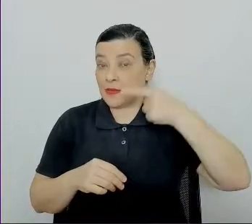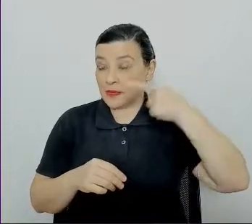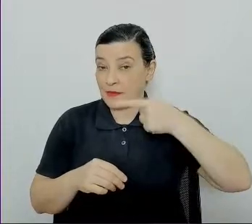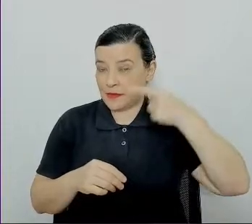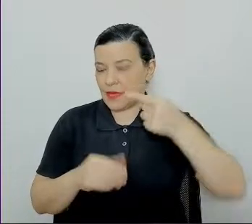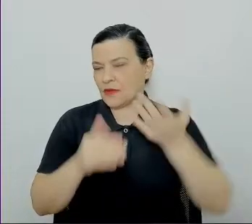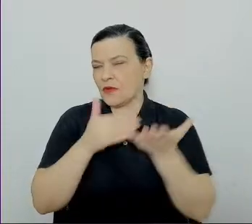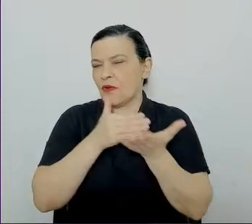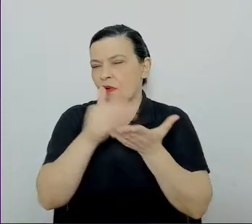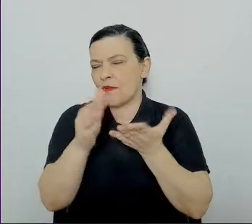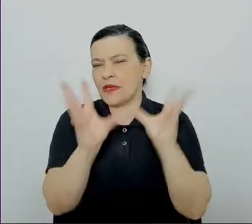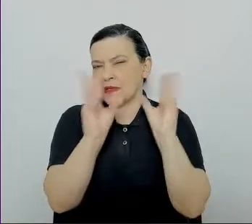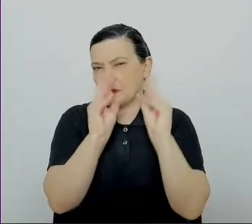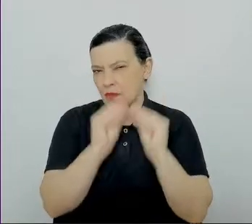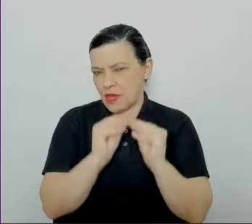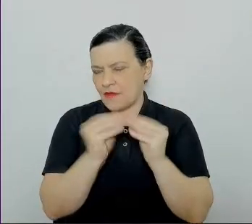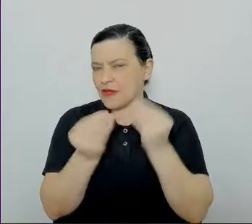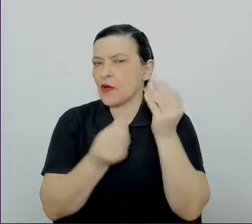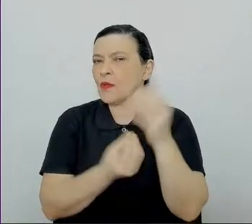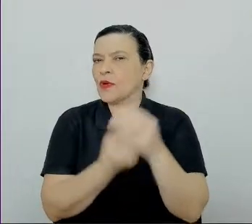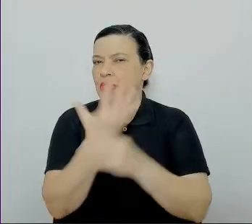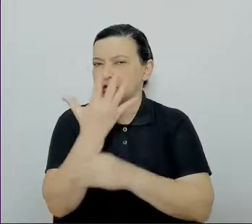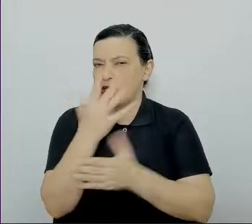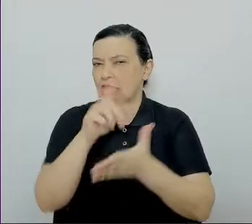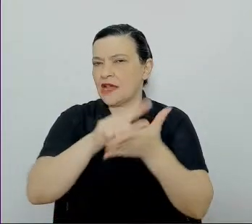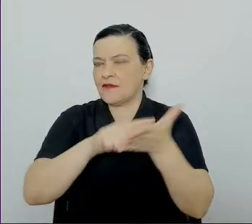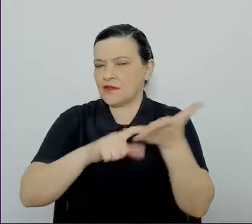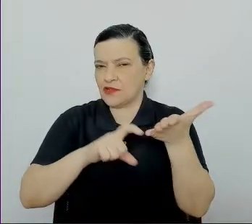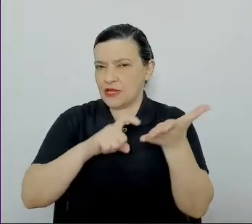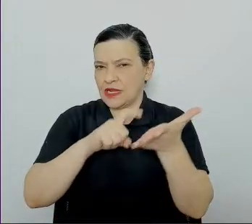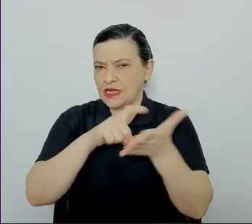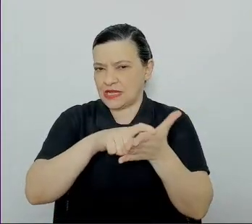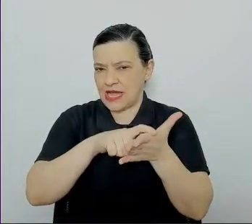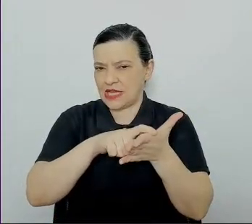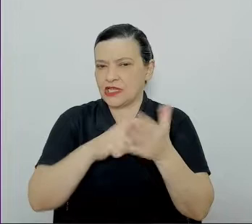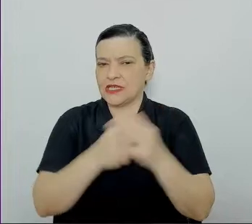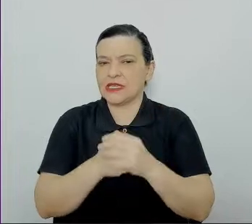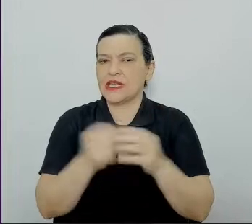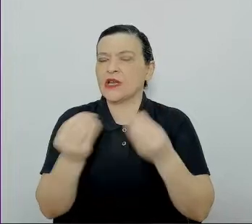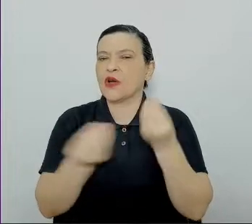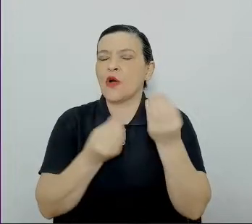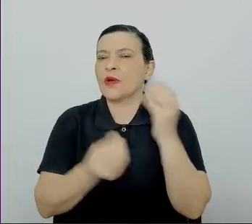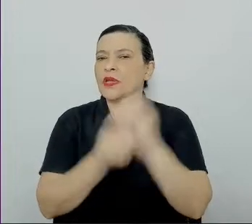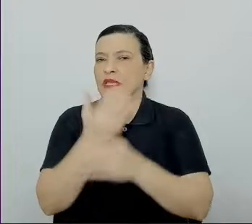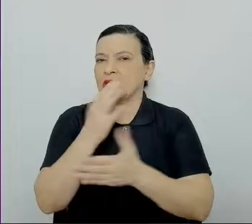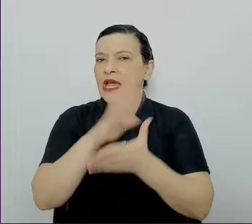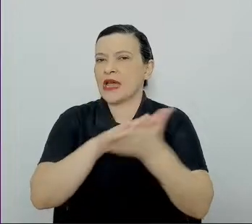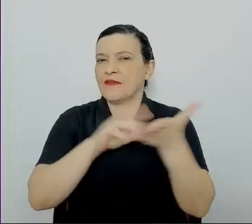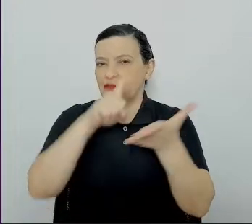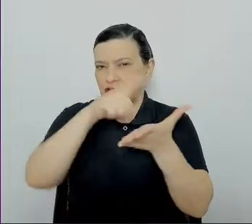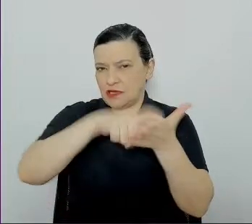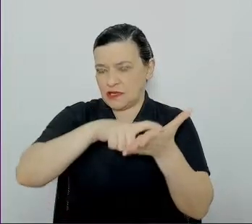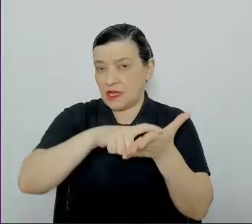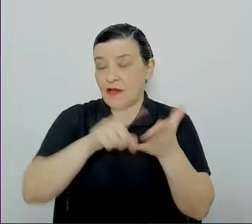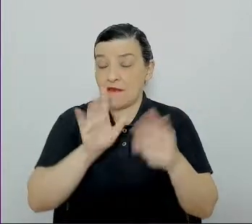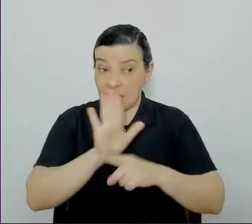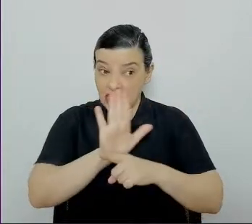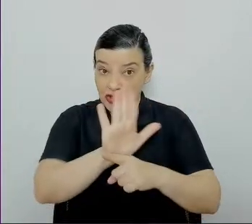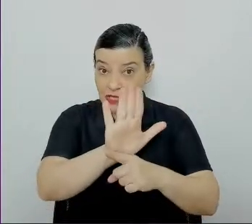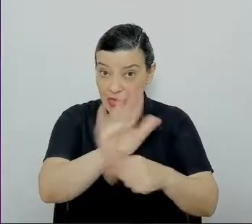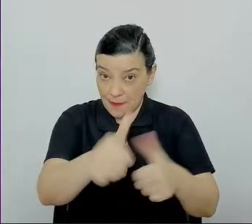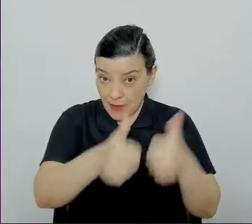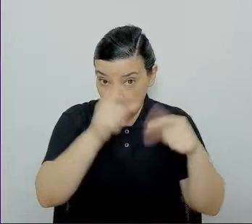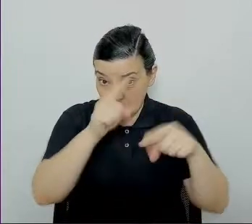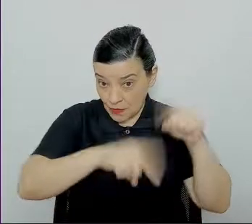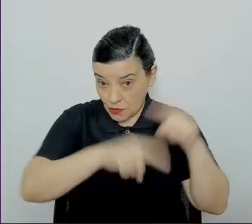breve sobre criar mais funcionalidades. Como vocês viram, o título é criar mais funcionalidades não vão necessariamente melhorar o seu produto. Na sequência, a